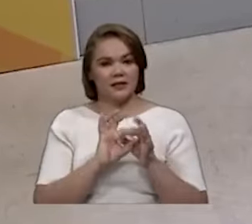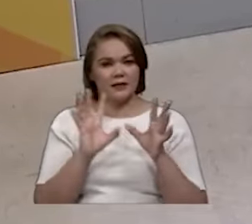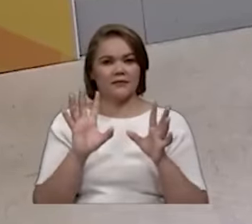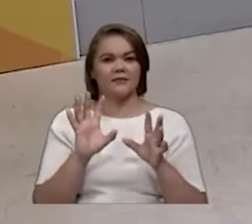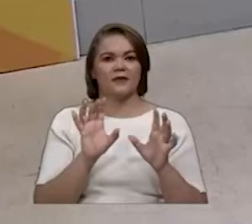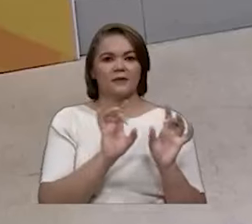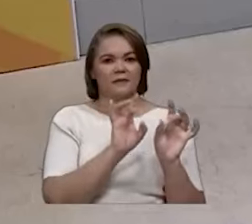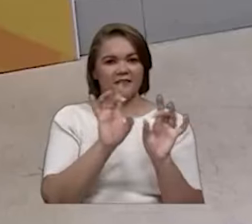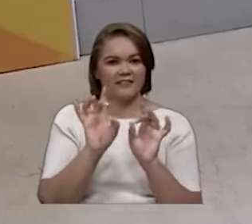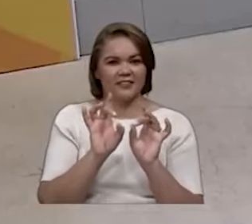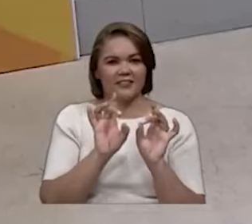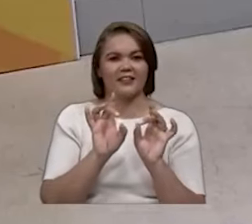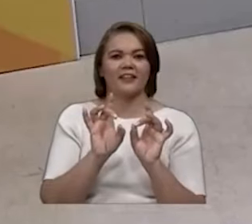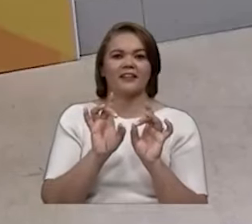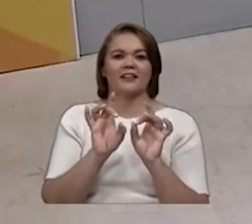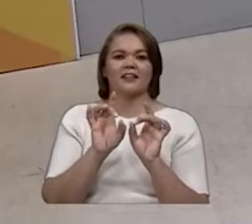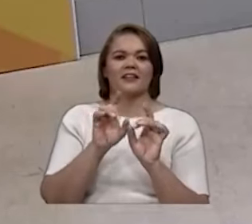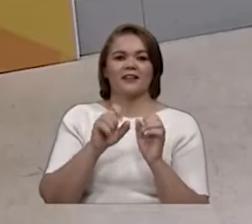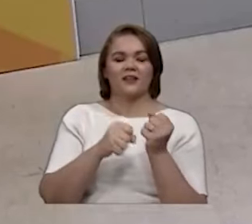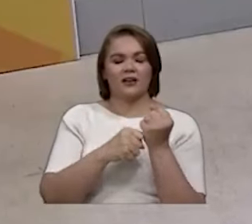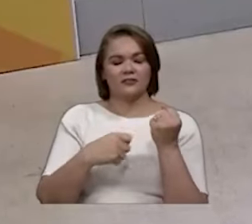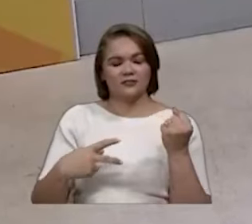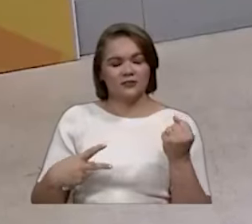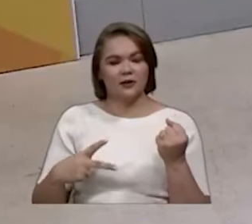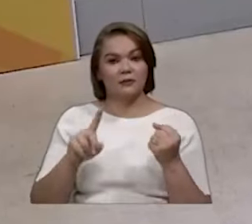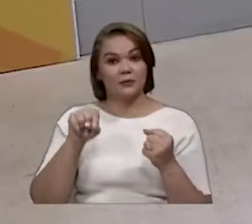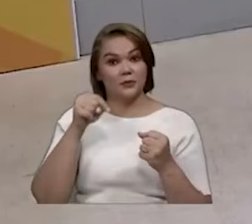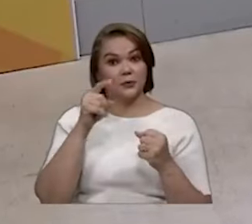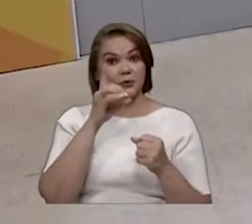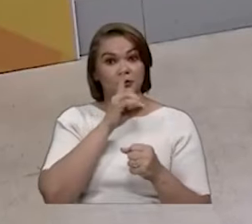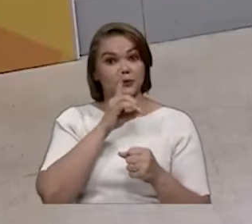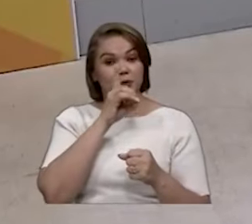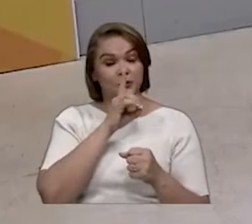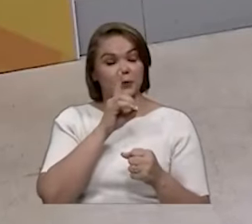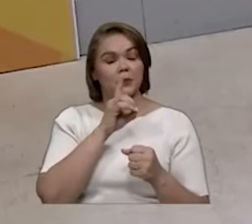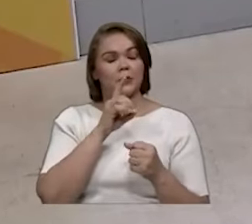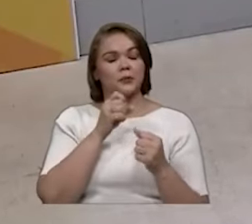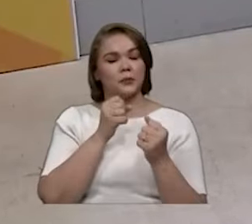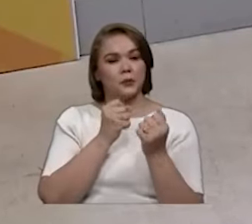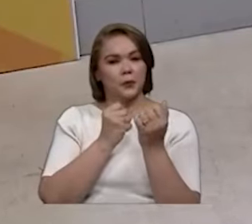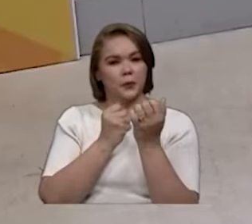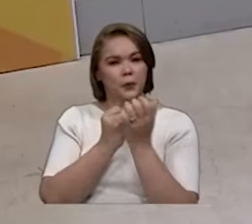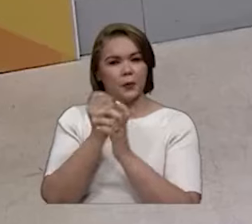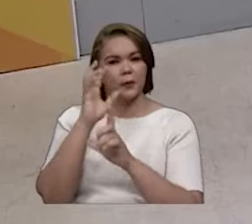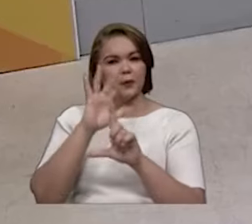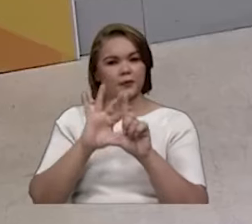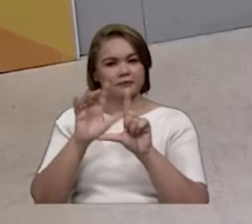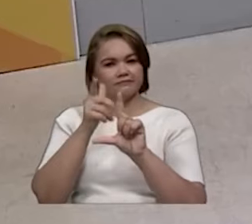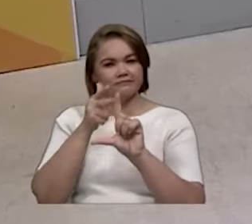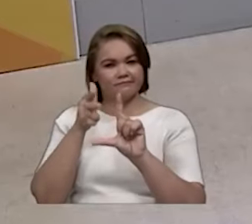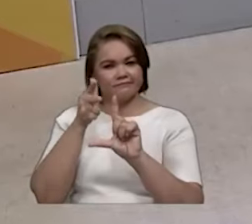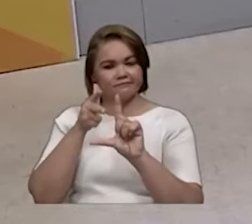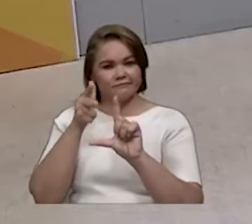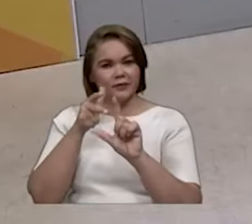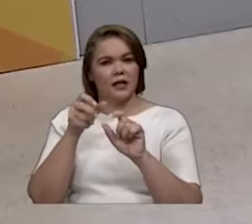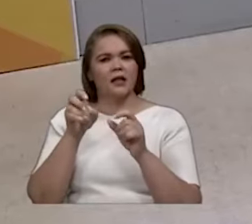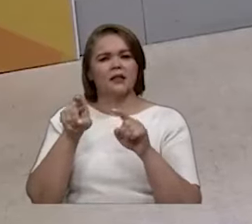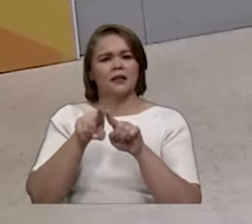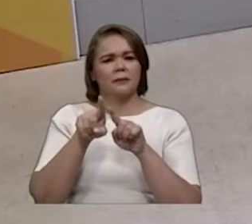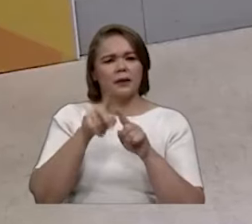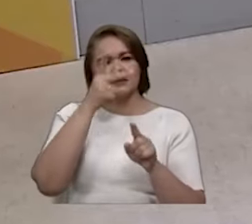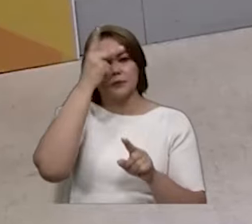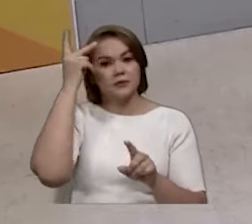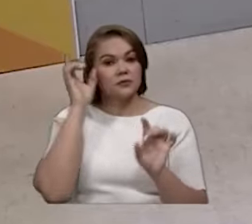venda o Caju Cap do próximo domingo. Adquira o seu no QR Code pelo aplicativo, tá? Nos pontos de venda com